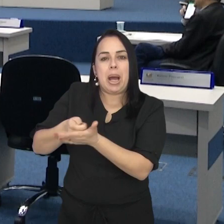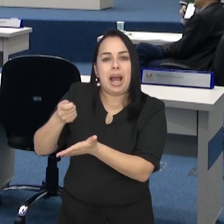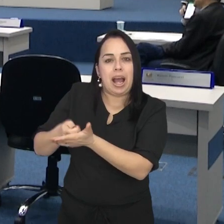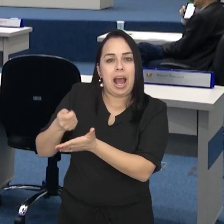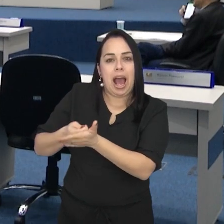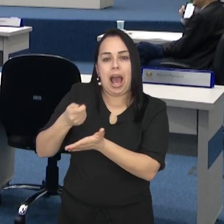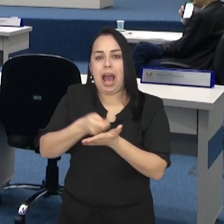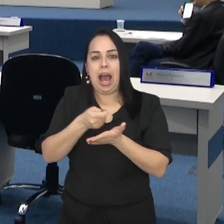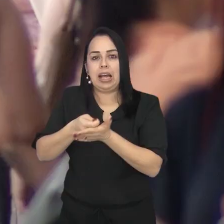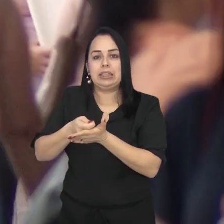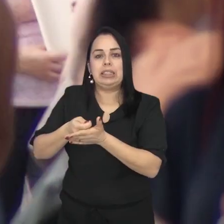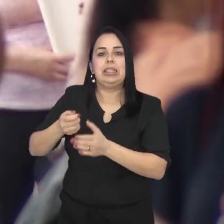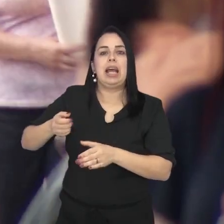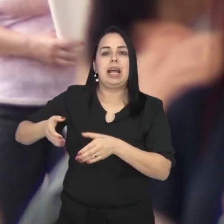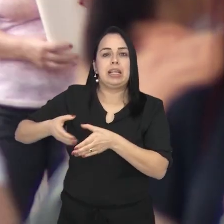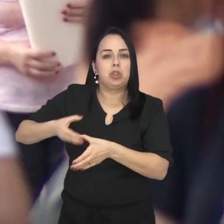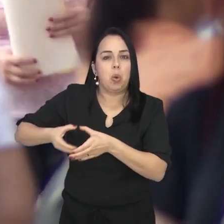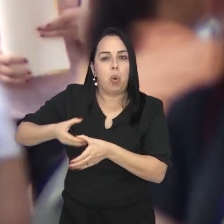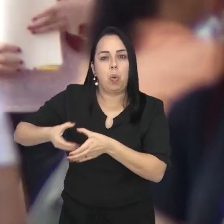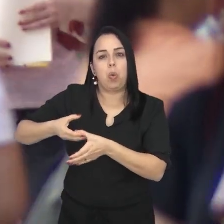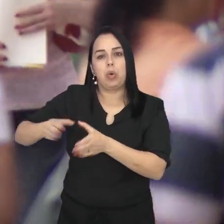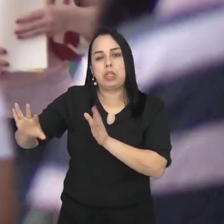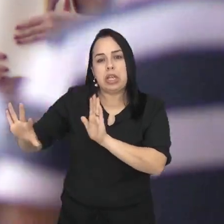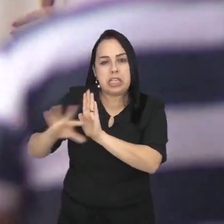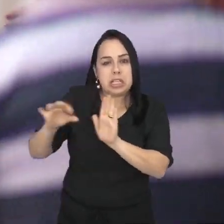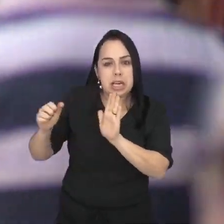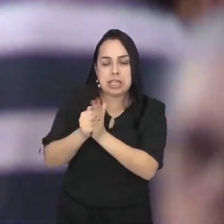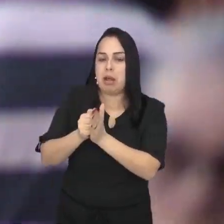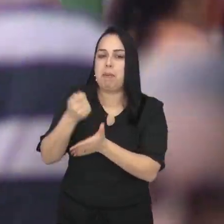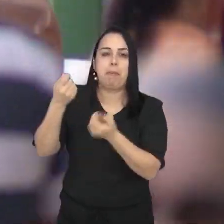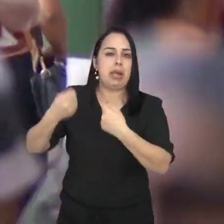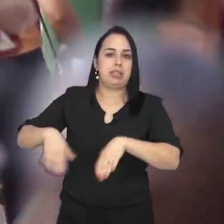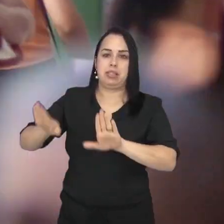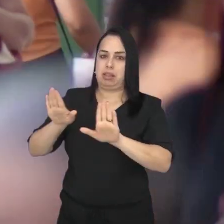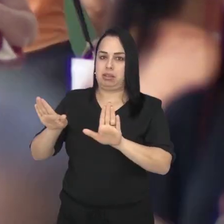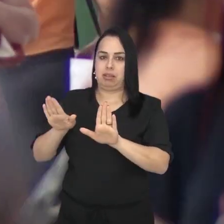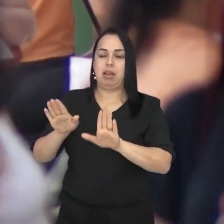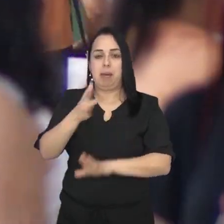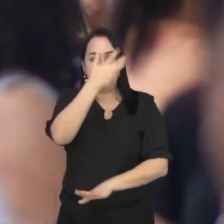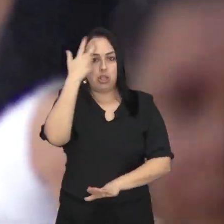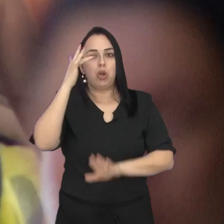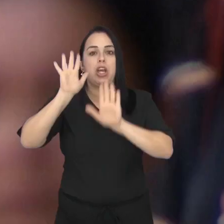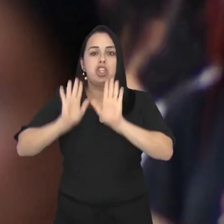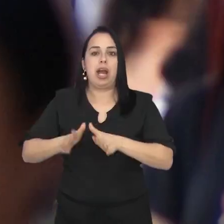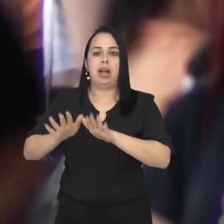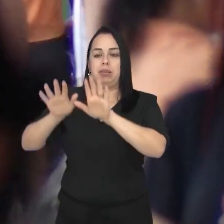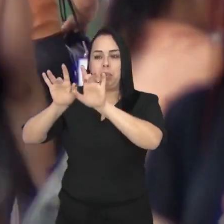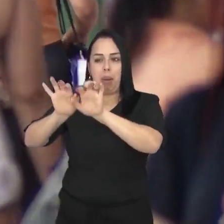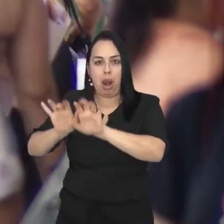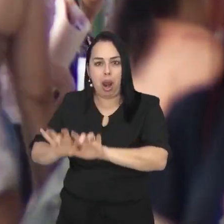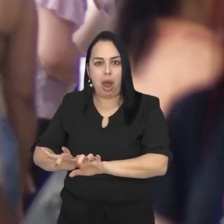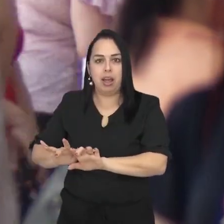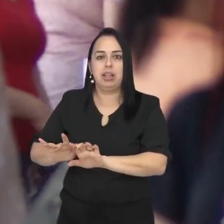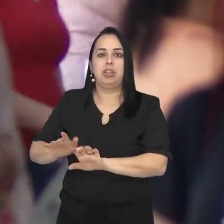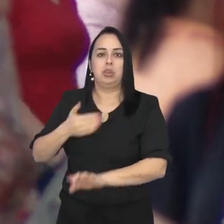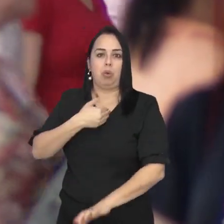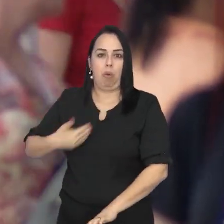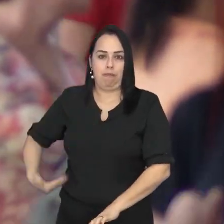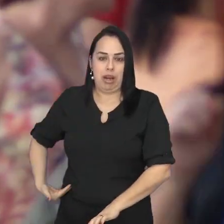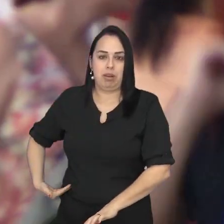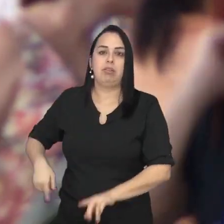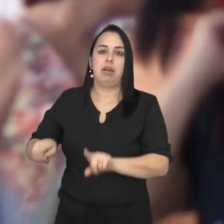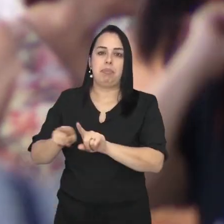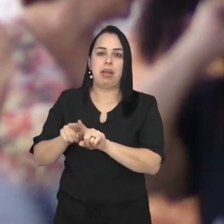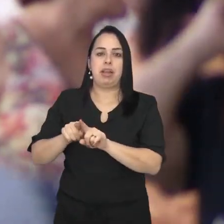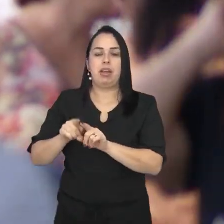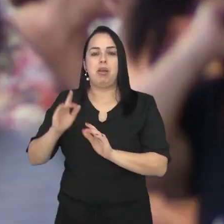concurso público municipal os candidatos inscritos no Cadastro Único de Programas Sociais, o CAD Único, cuja renda familiar